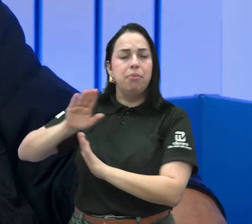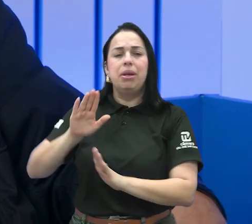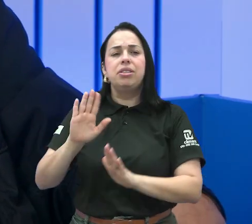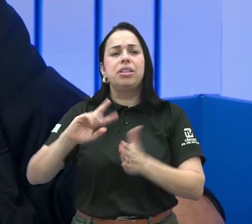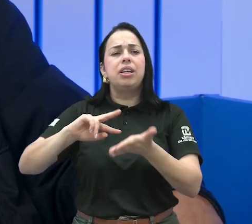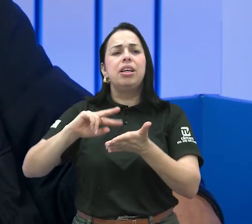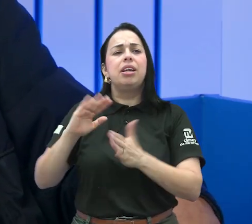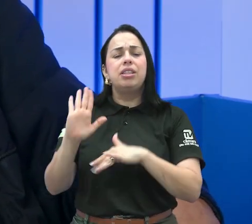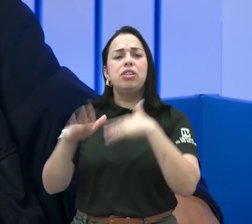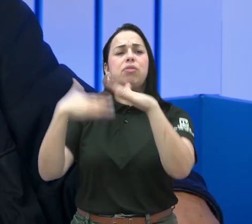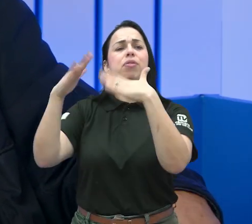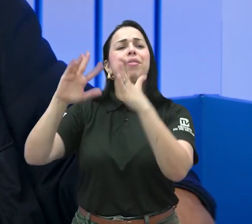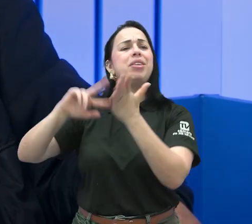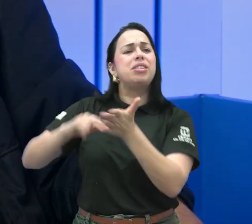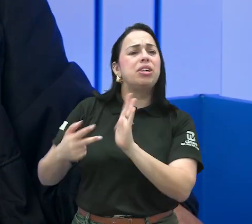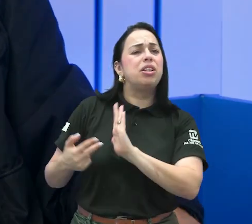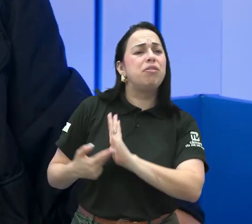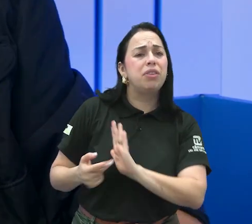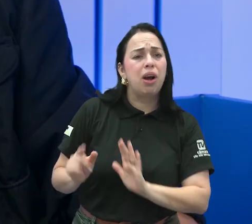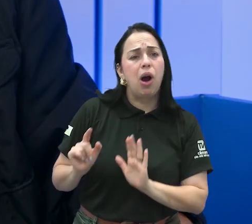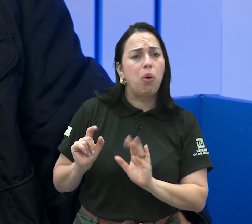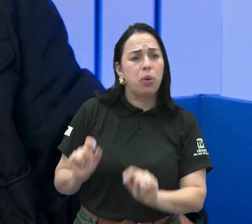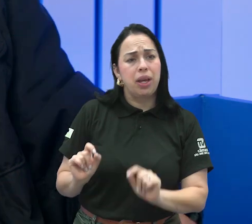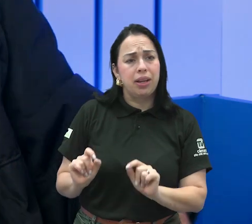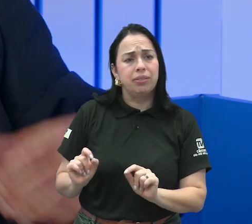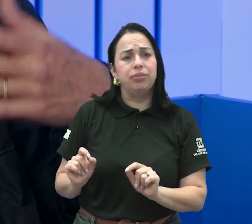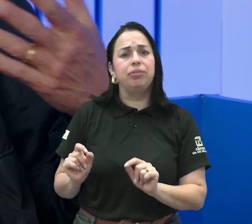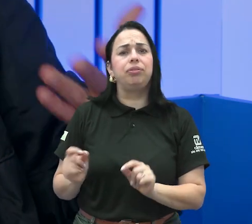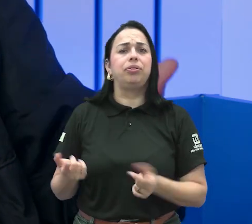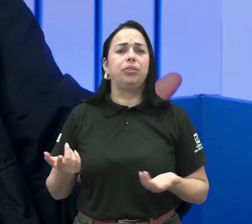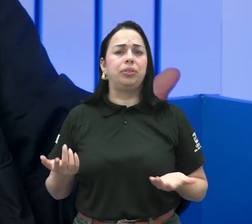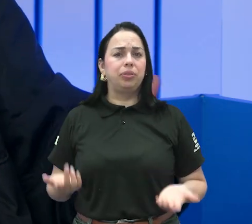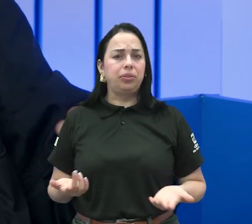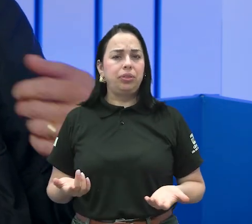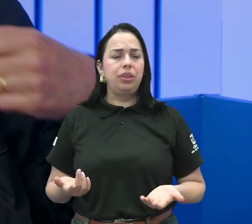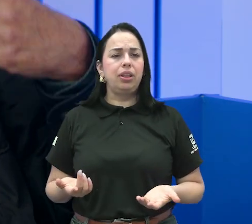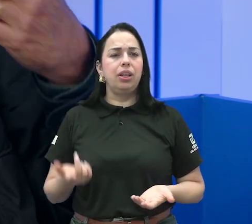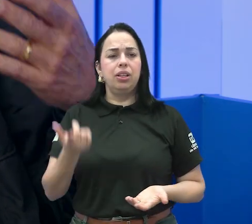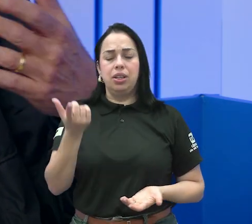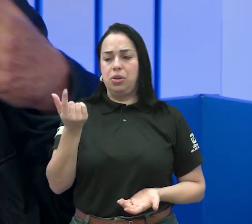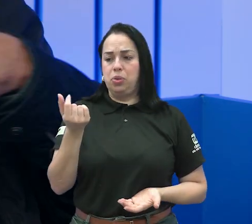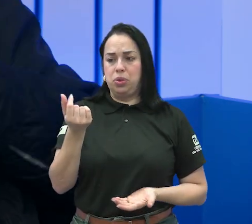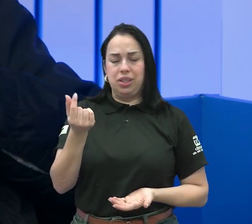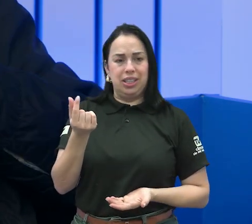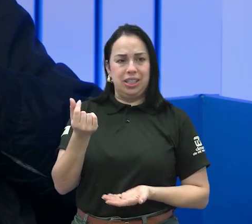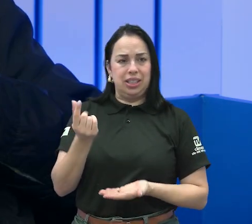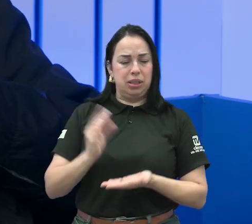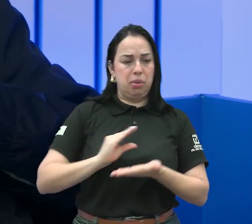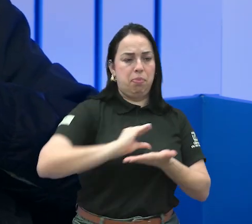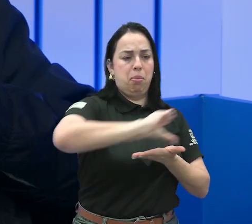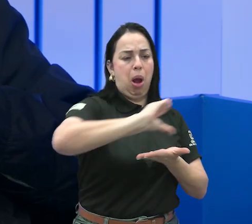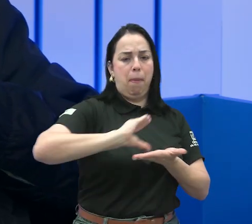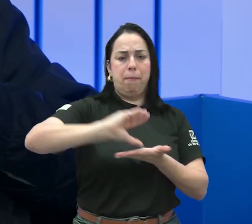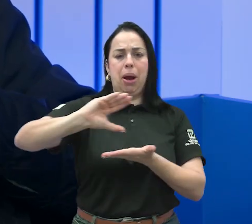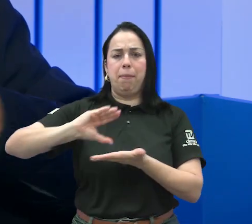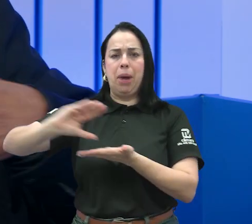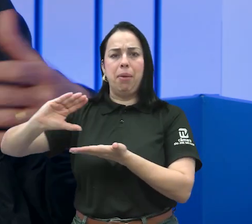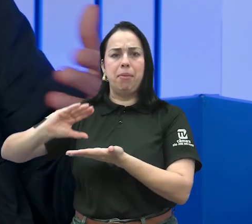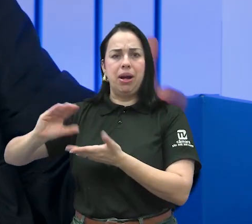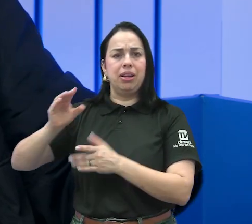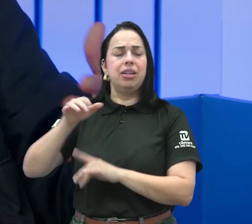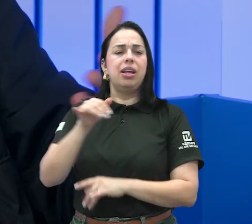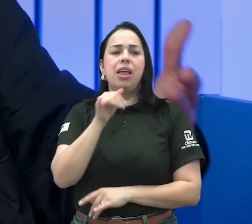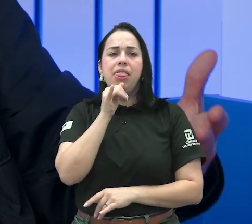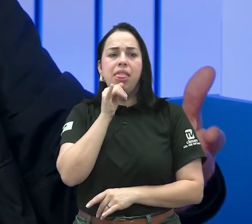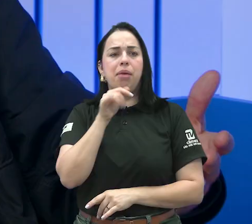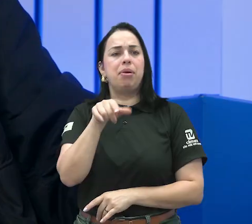é desenvolvimento humano. Sim. Ele é fruto da distribuição da riqueza produzida por uma sociedade. Uma sociedade